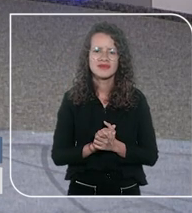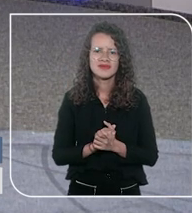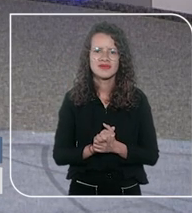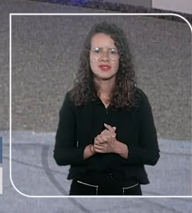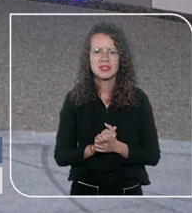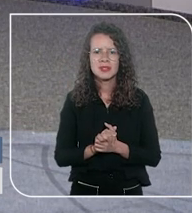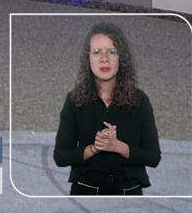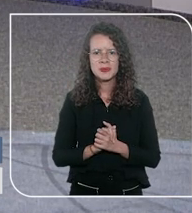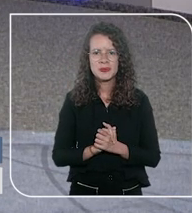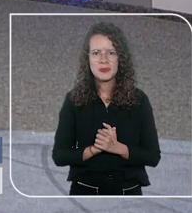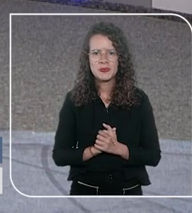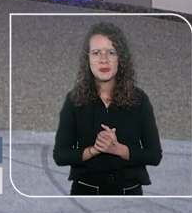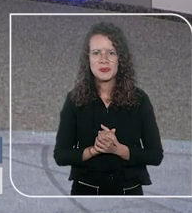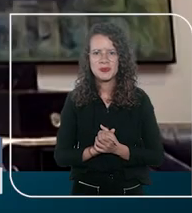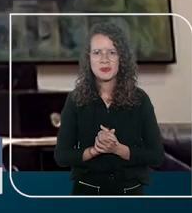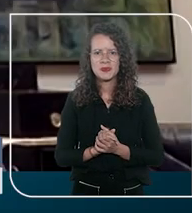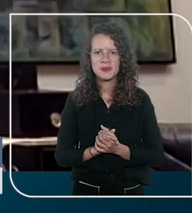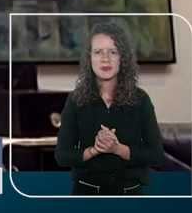Direito.